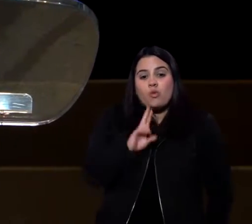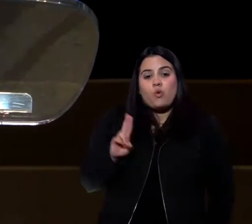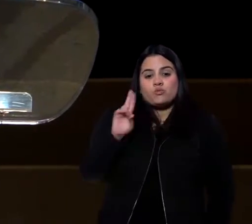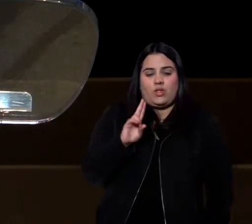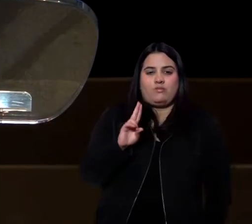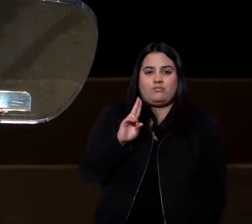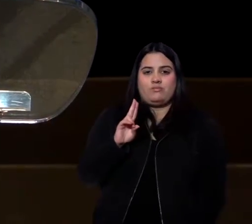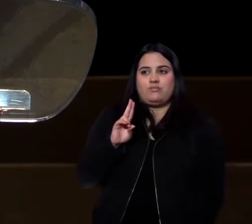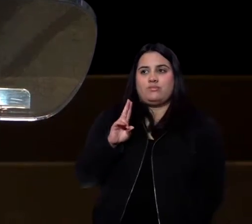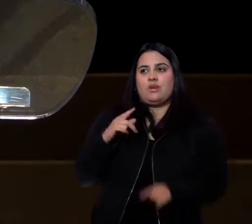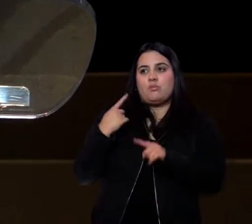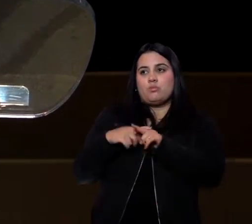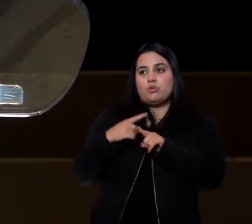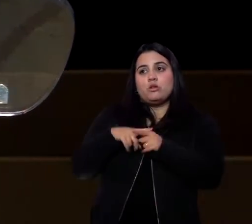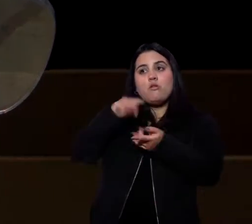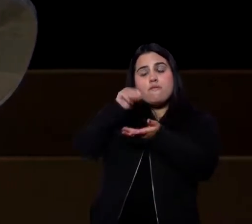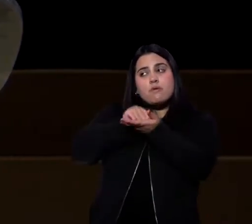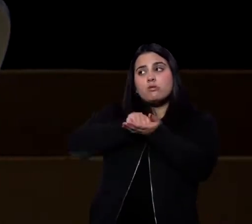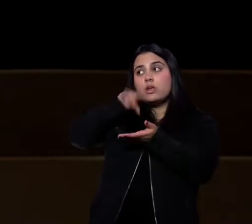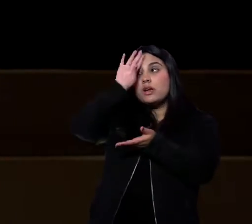gente não tem acreditado no poder da oração.